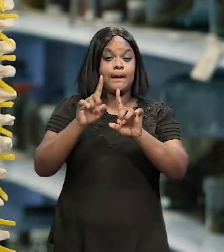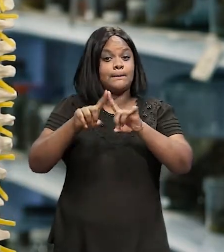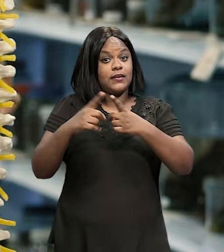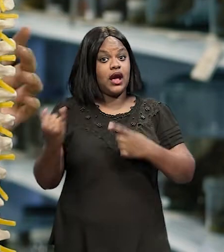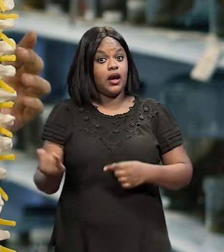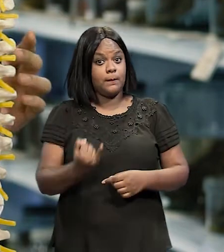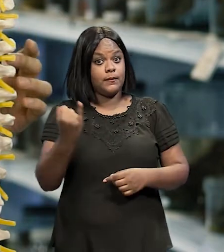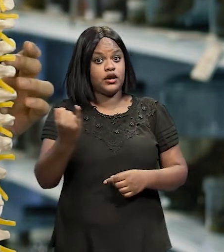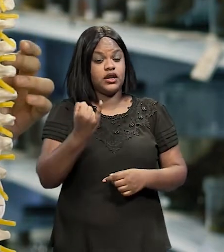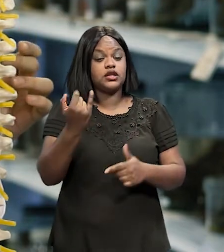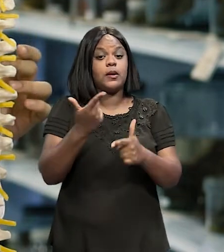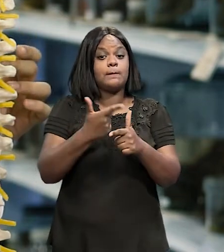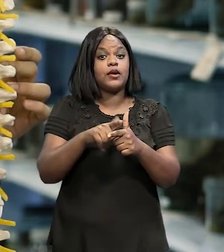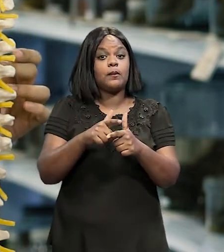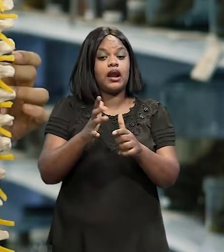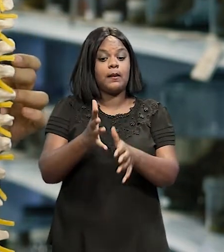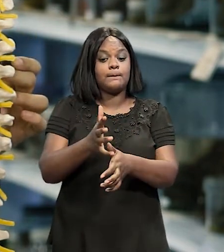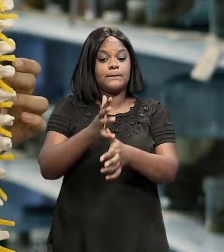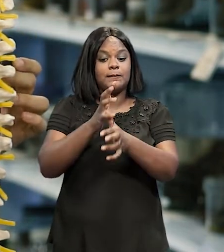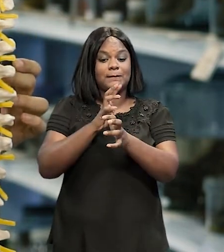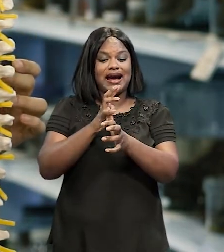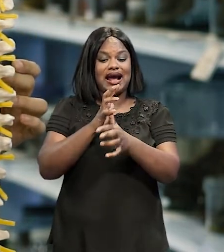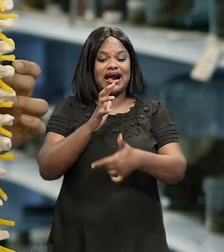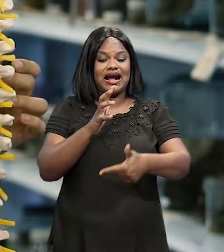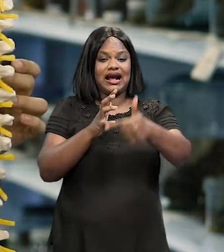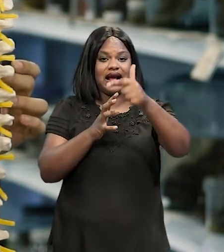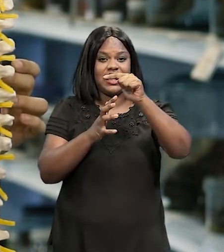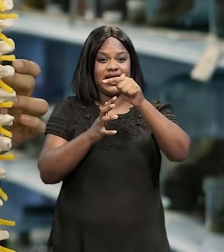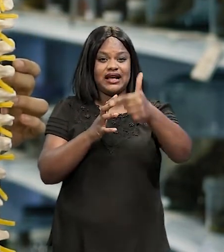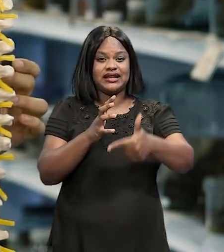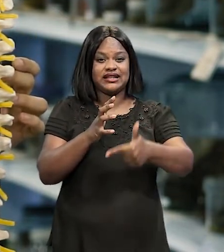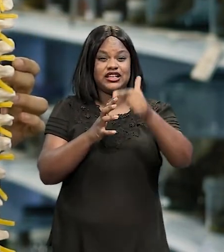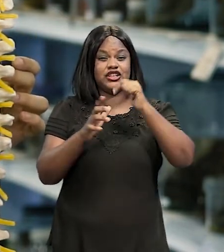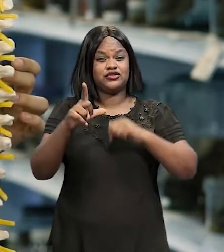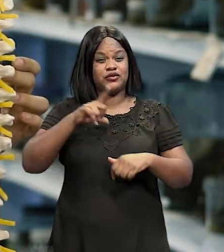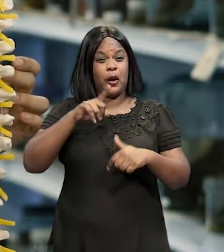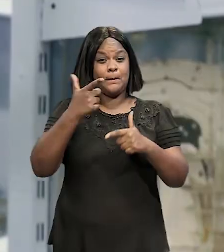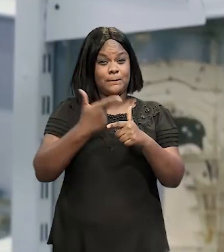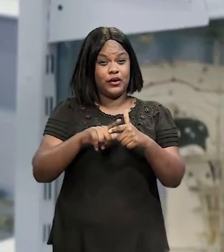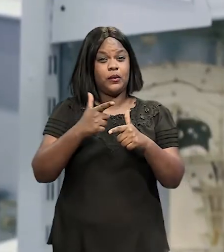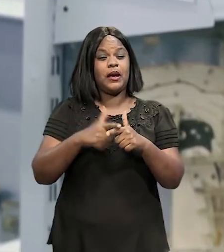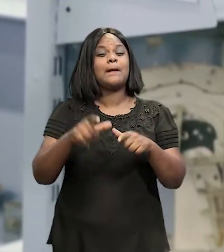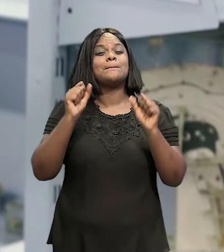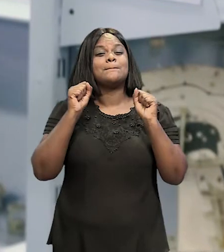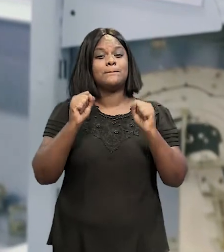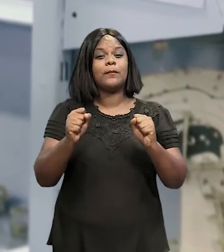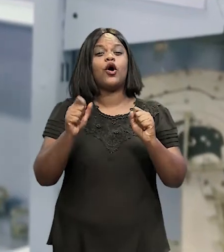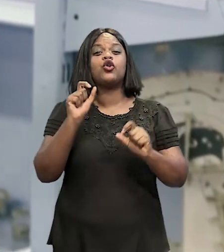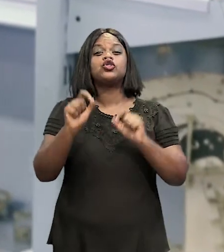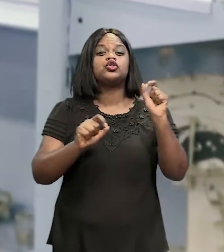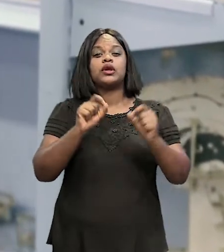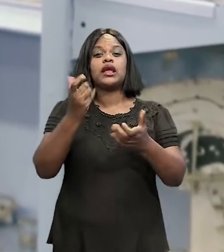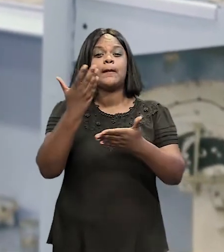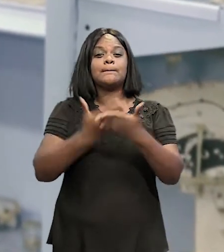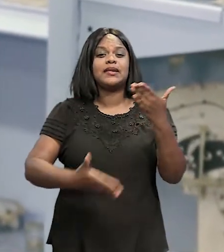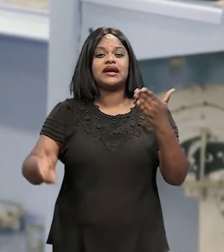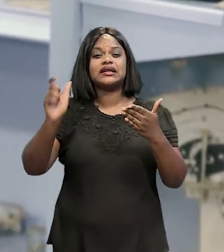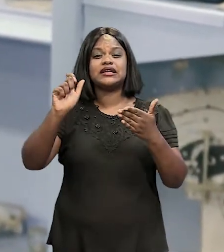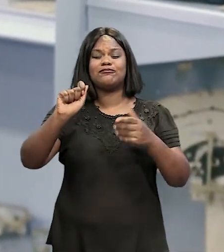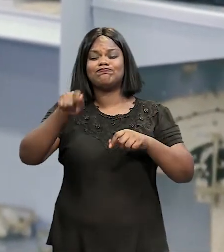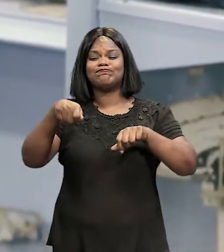aconteça algum problema nessa medula, caso esse caminho seja interrompido e haja alguma lesão, isso pode determinar perda